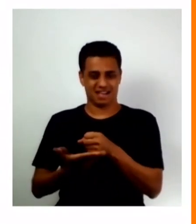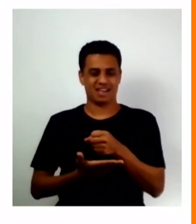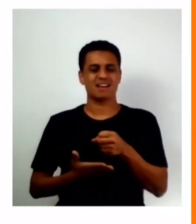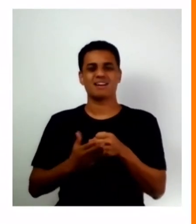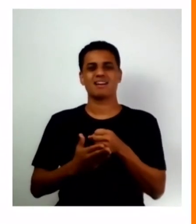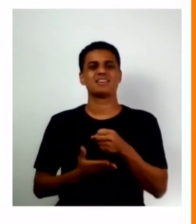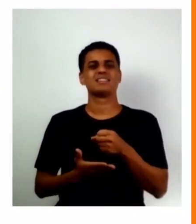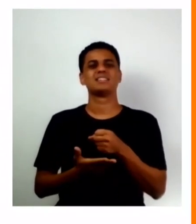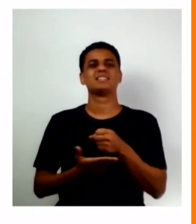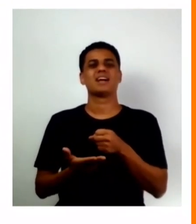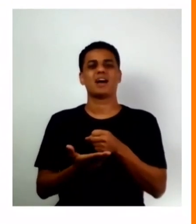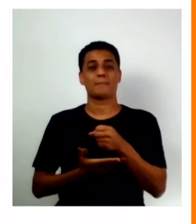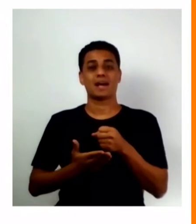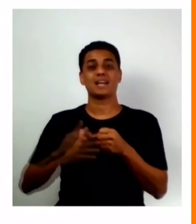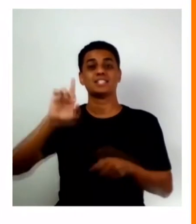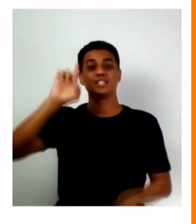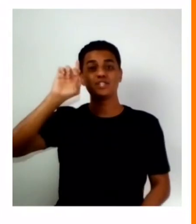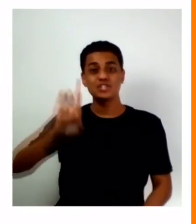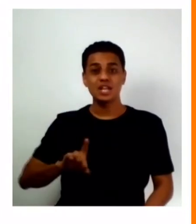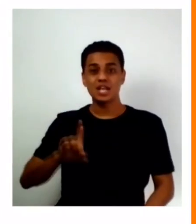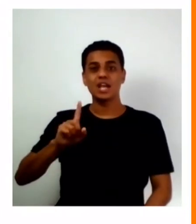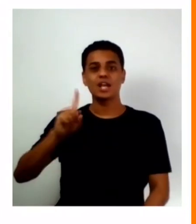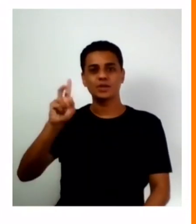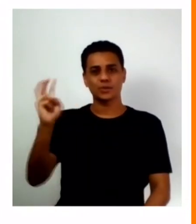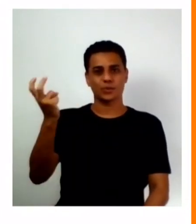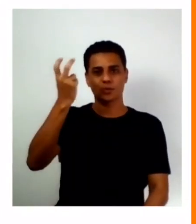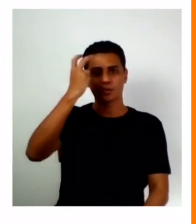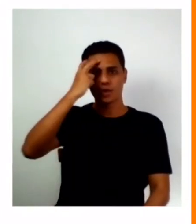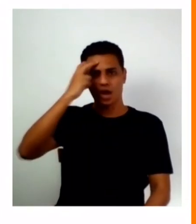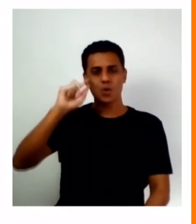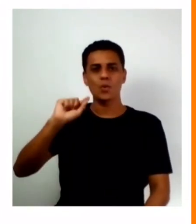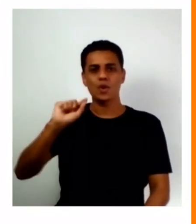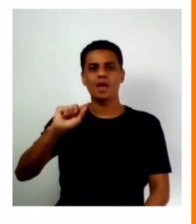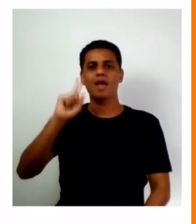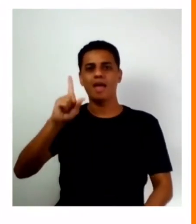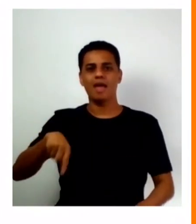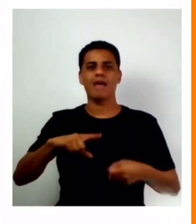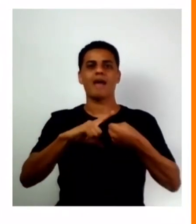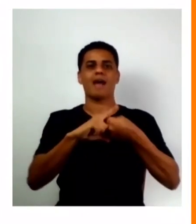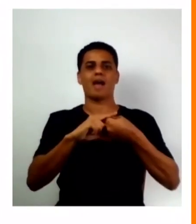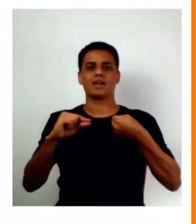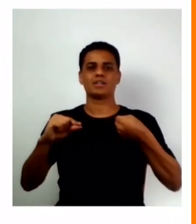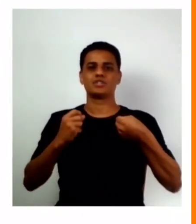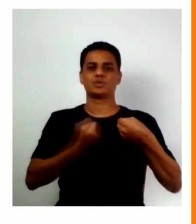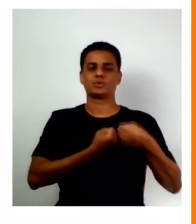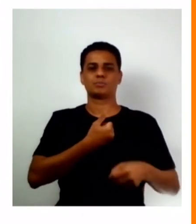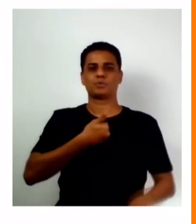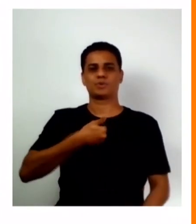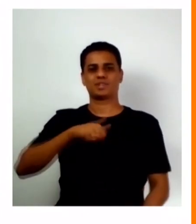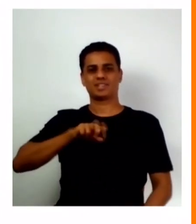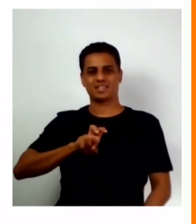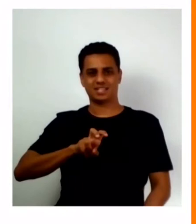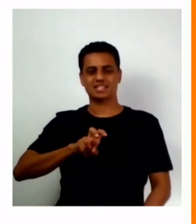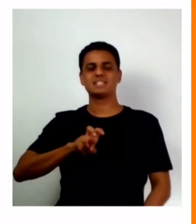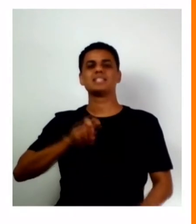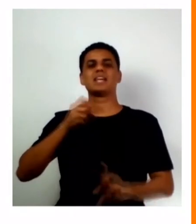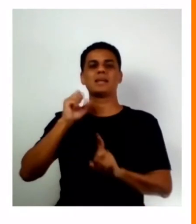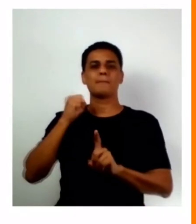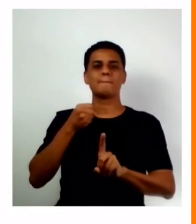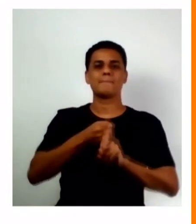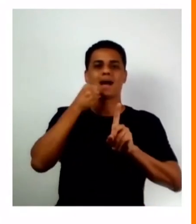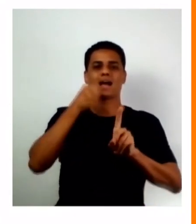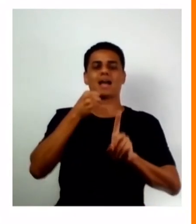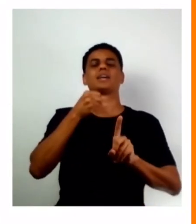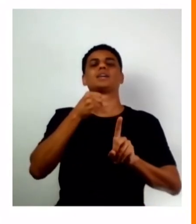direito cultural é o artículo 15 do Pacto Internacional de Dereitos Econômicos,